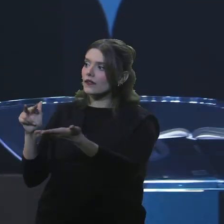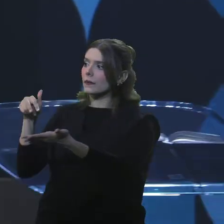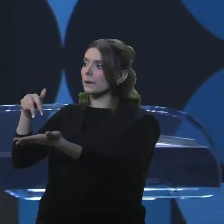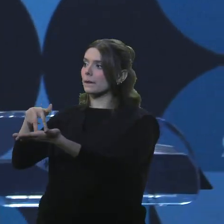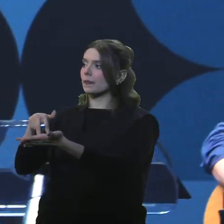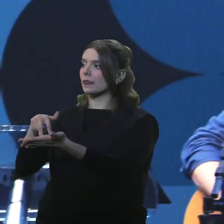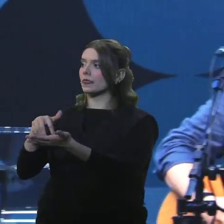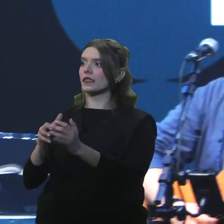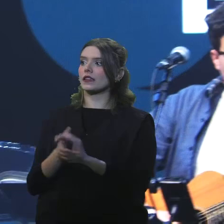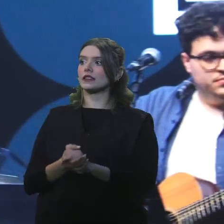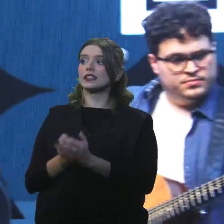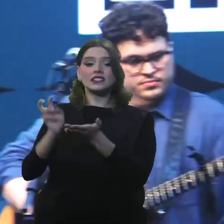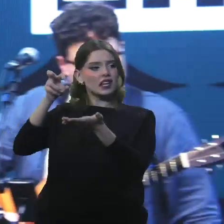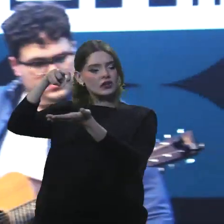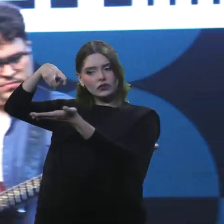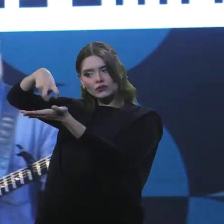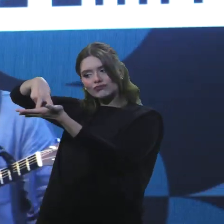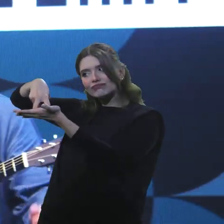Se ajoelha diante do Senhor.